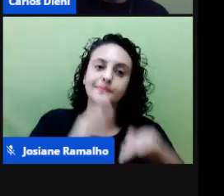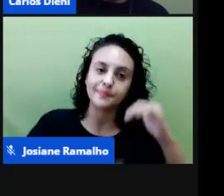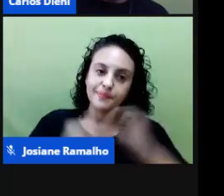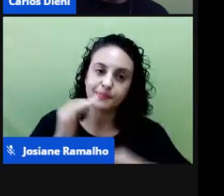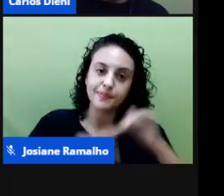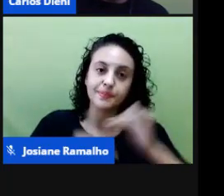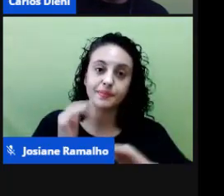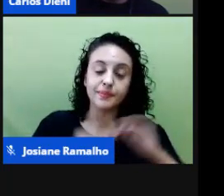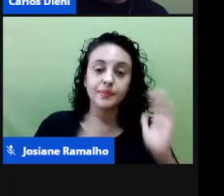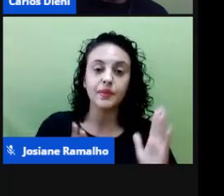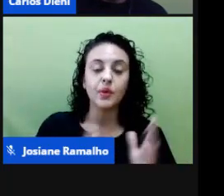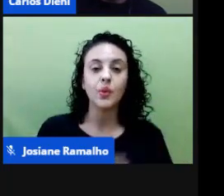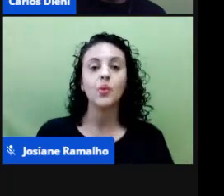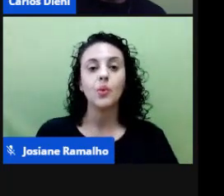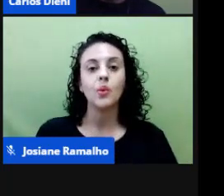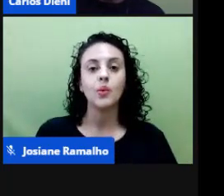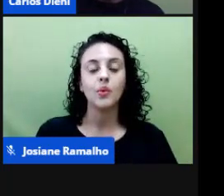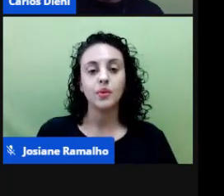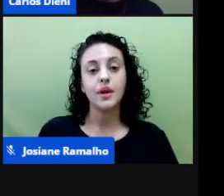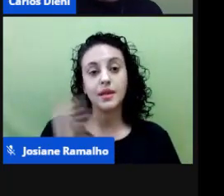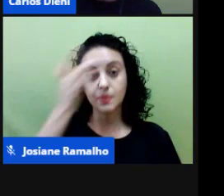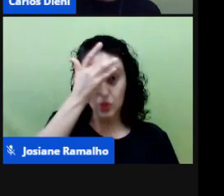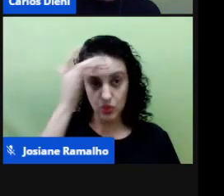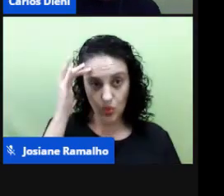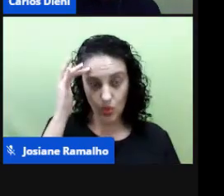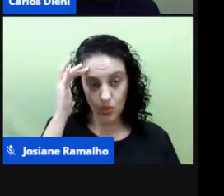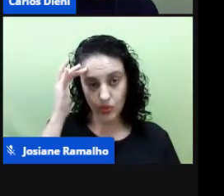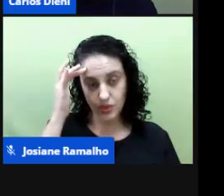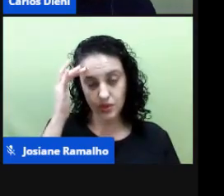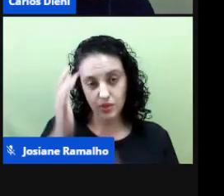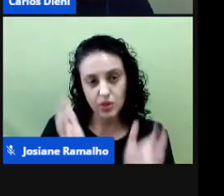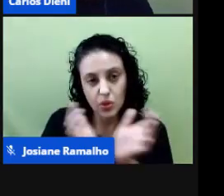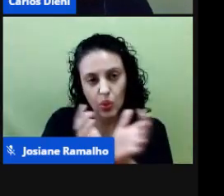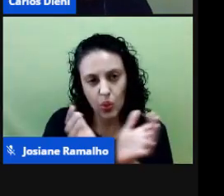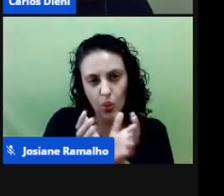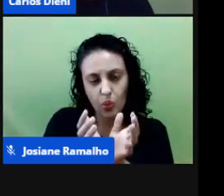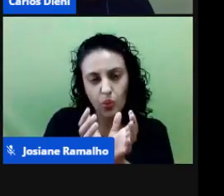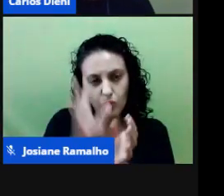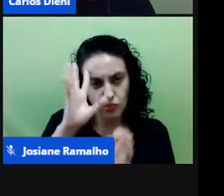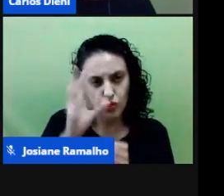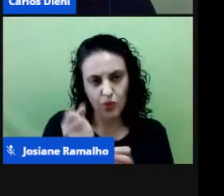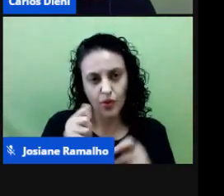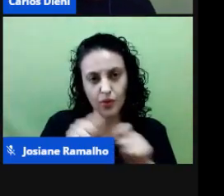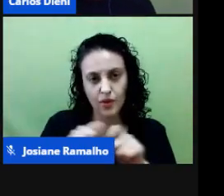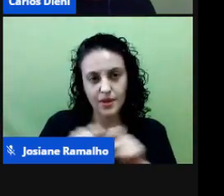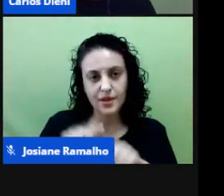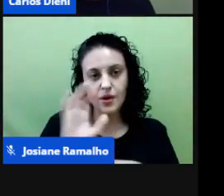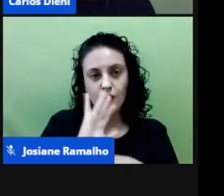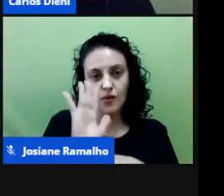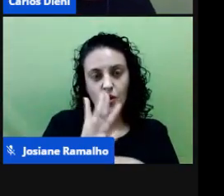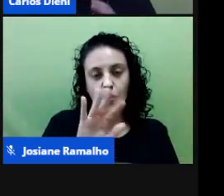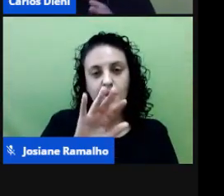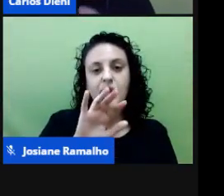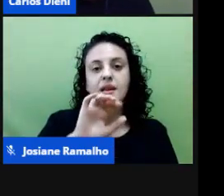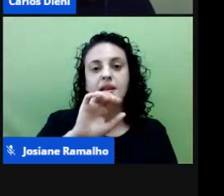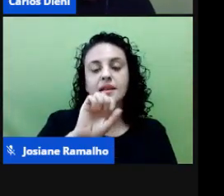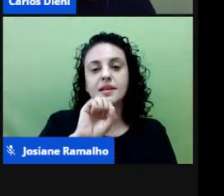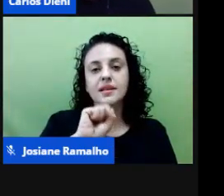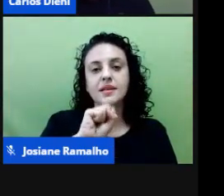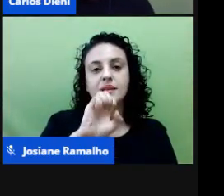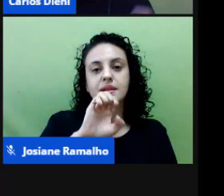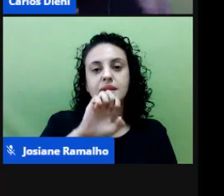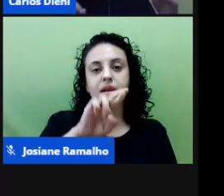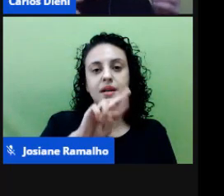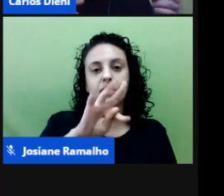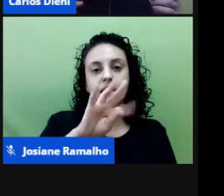coisa na base da tentativa, tentativa e erro. Vamos tentando, vamos acertando, vamos imaginar como